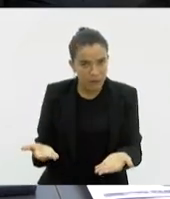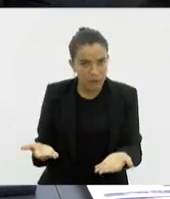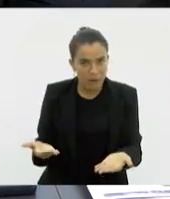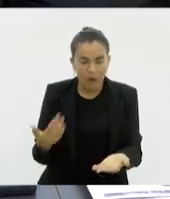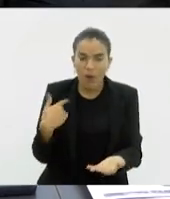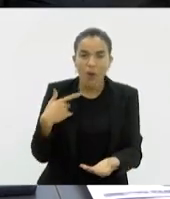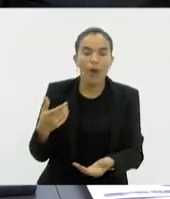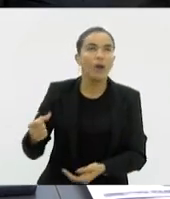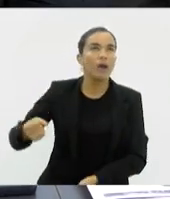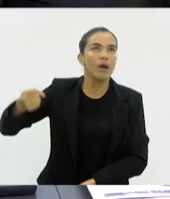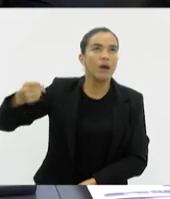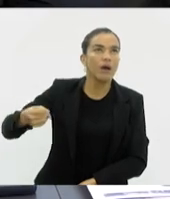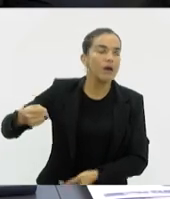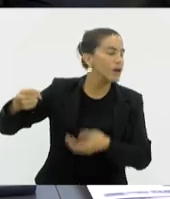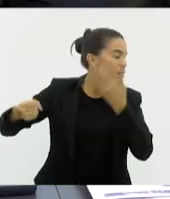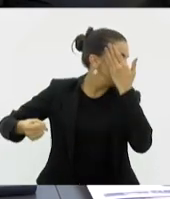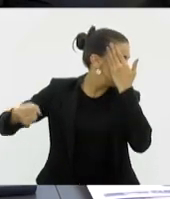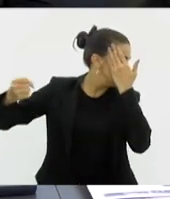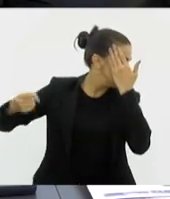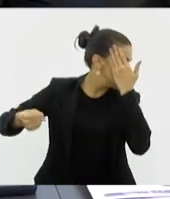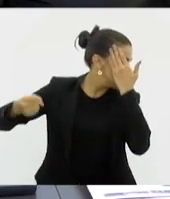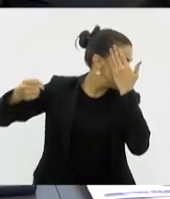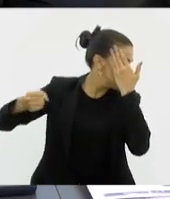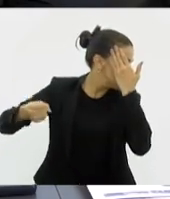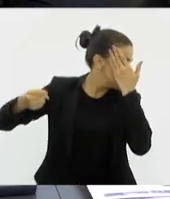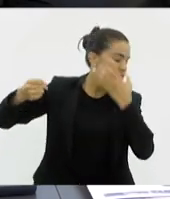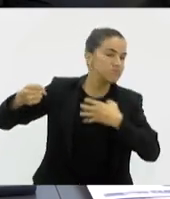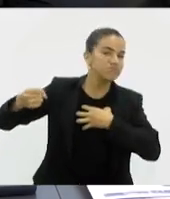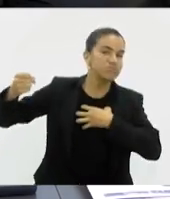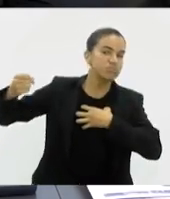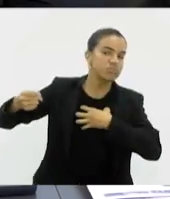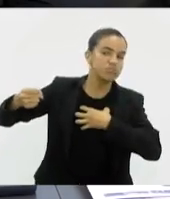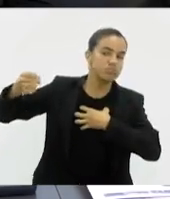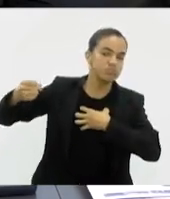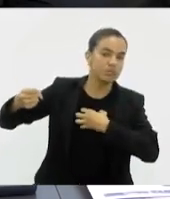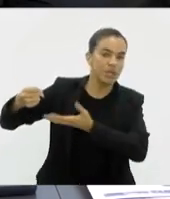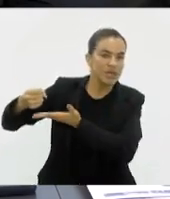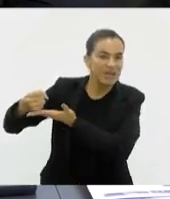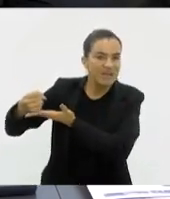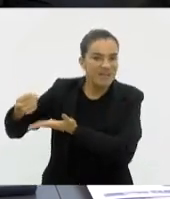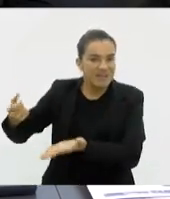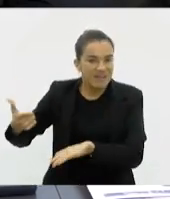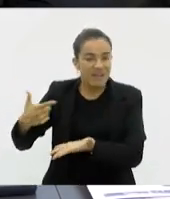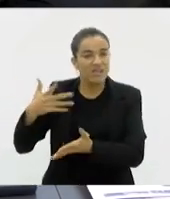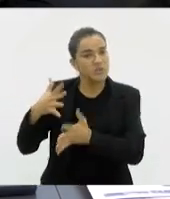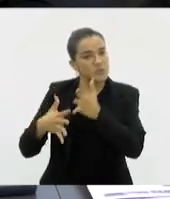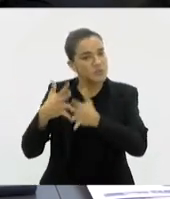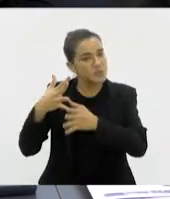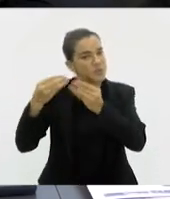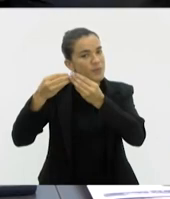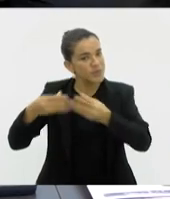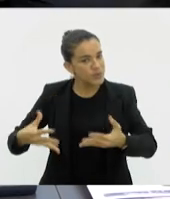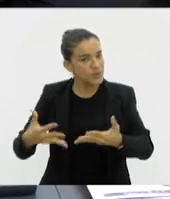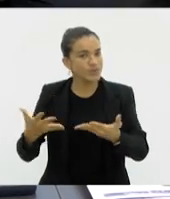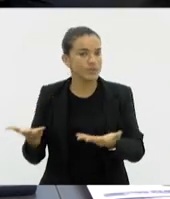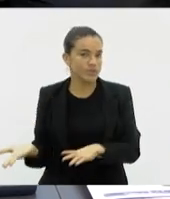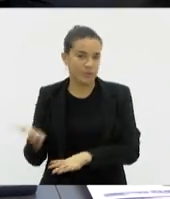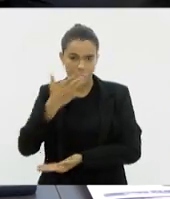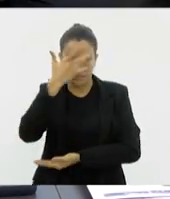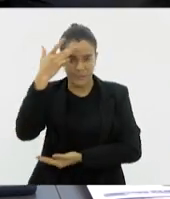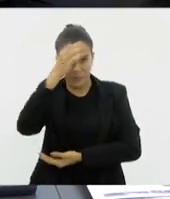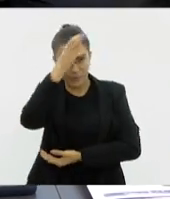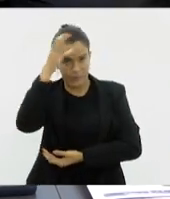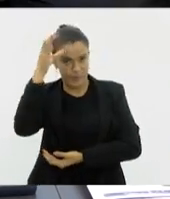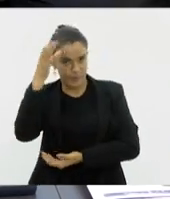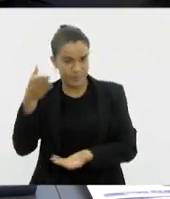olho, o que não é embalado com peso, né? E, evidentemente, isso prejudica profundamente o